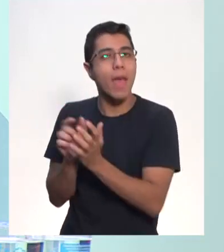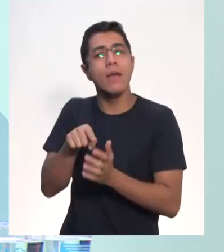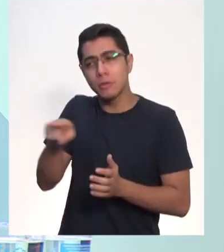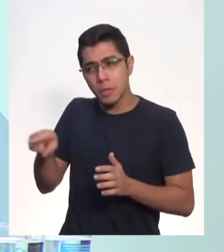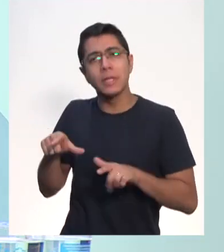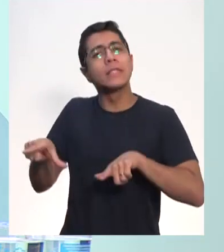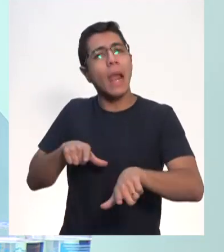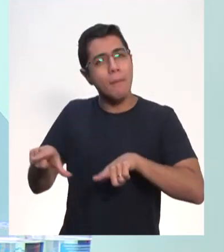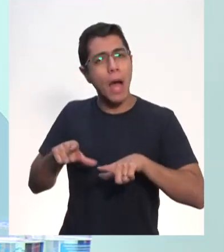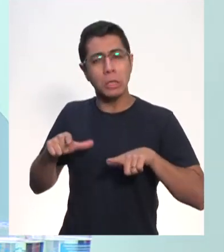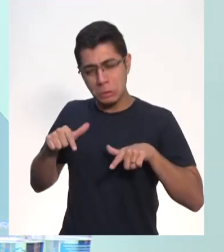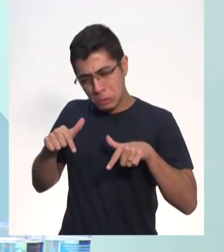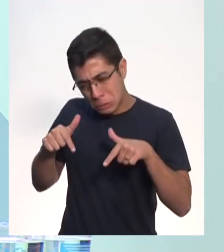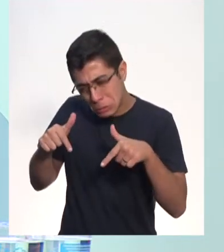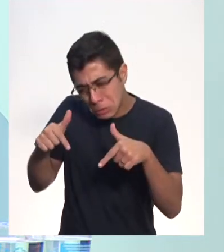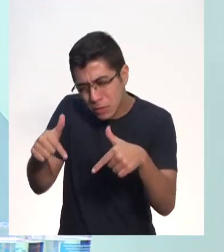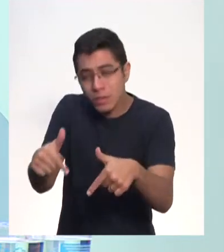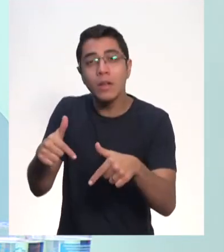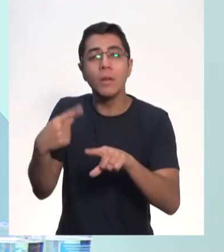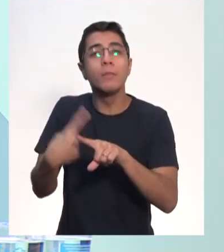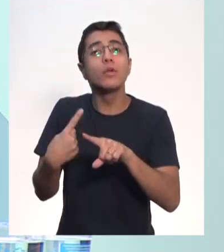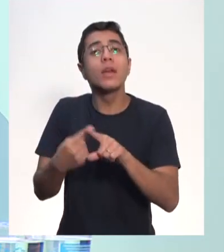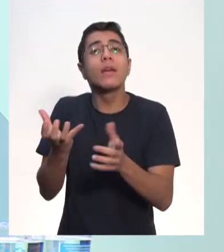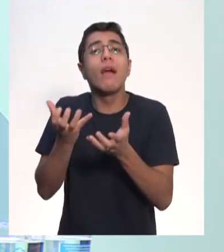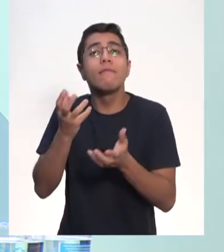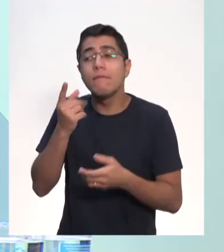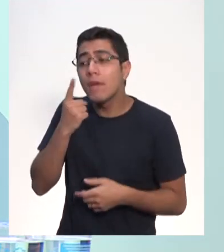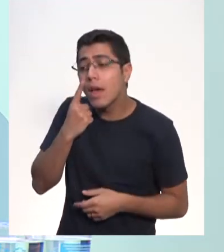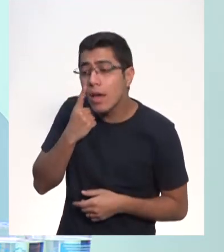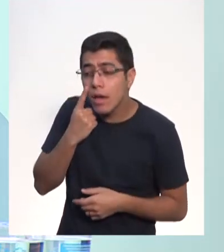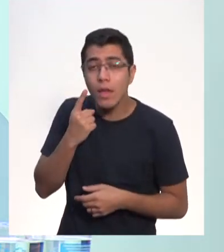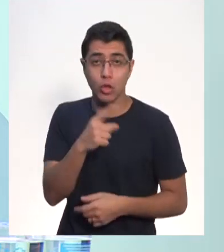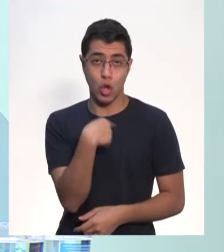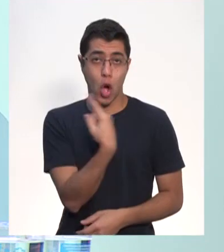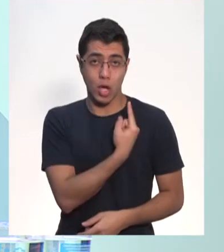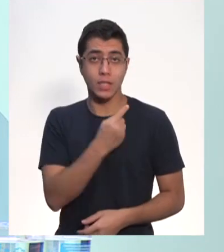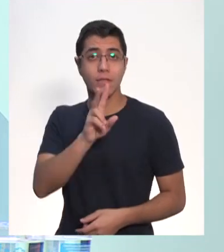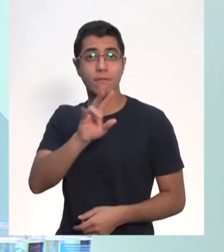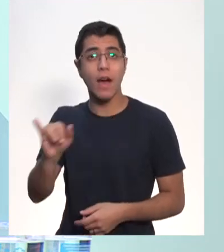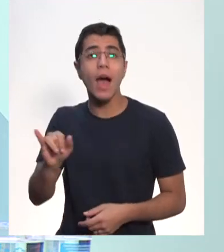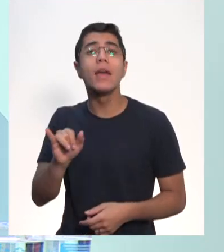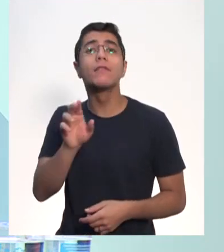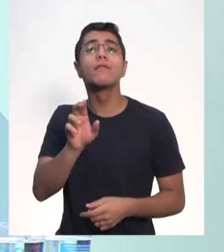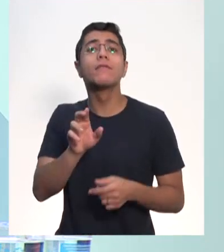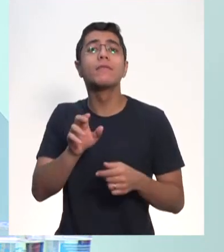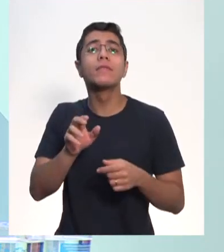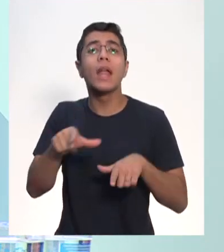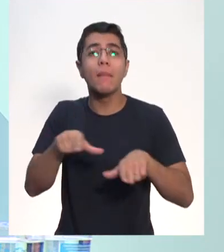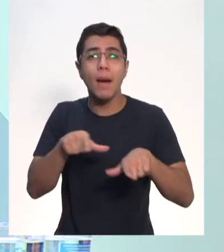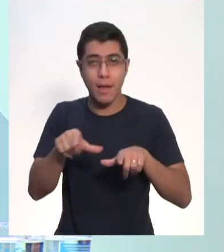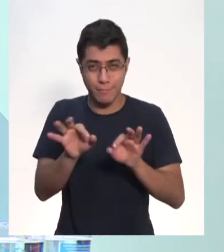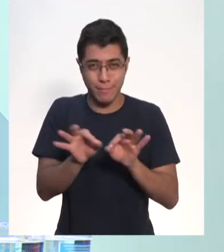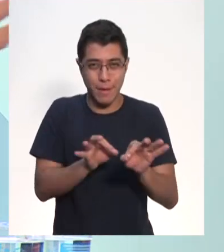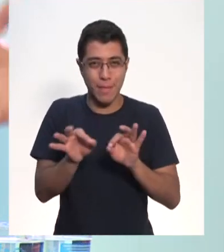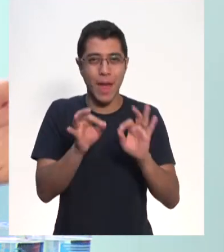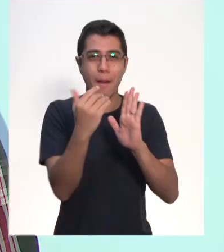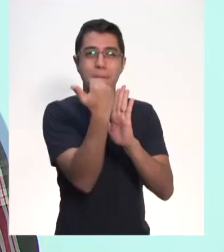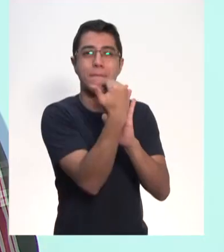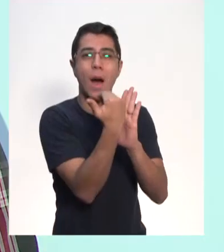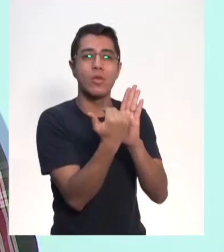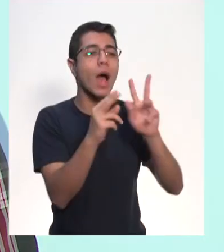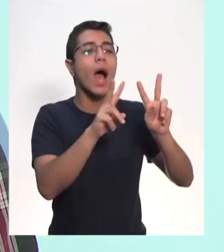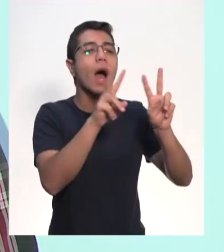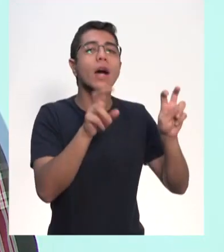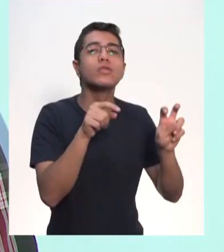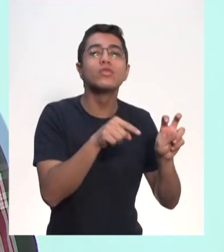organizar, verificar quais pautas que a gente vai conseguir desenvolver aqui nessas primeiras semanas. Precisamos sempre